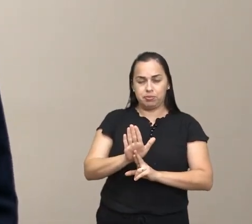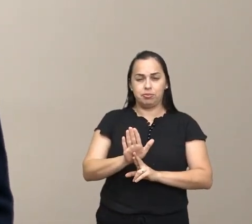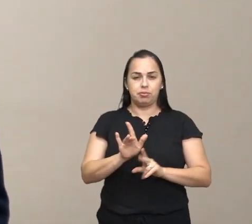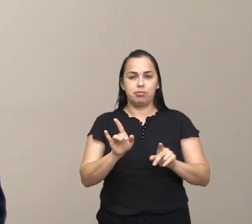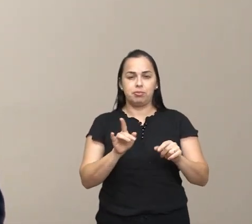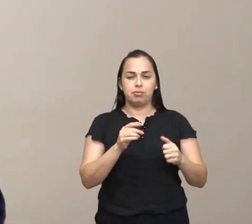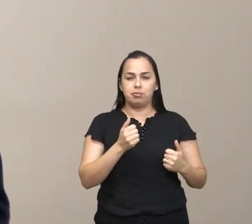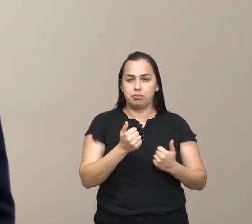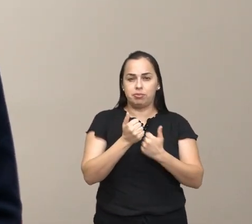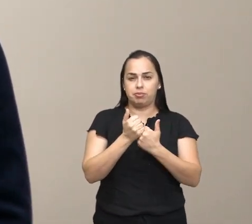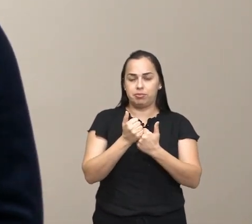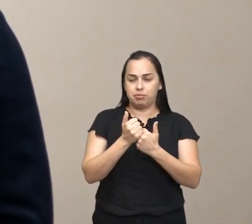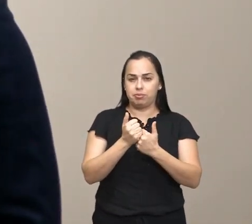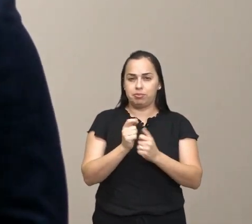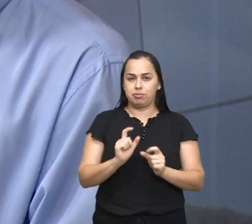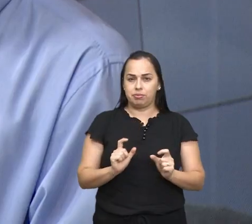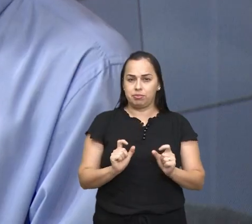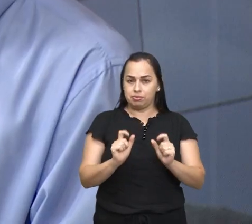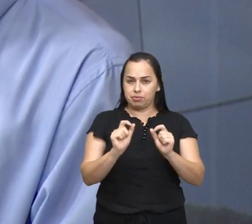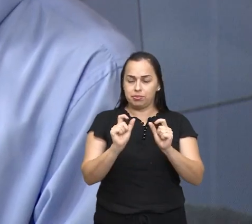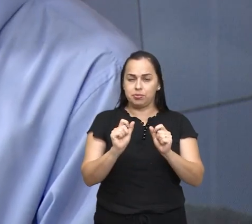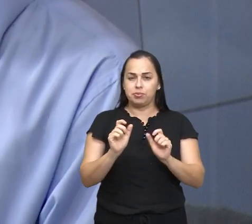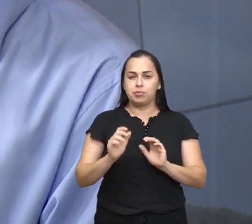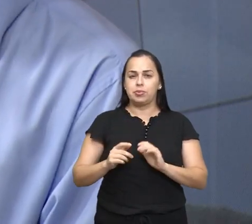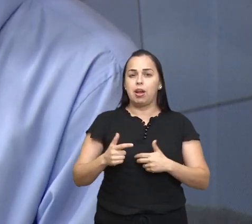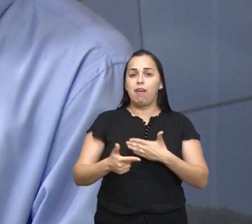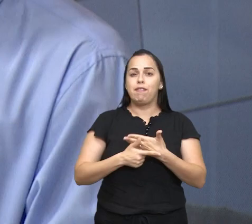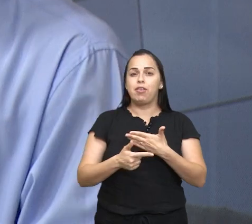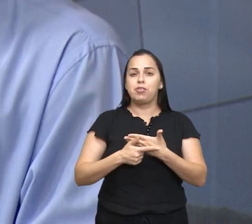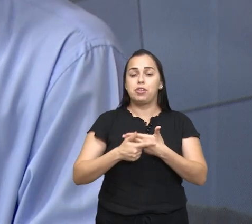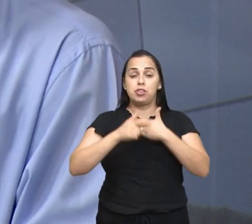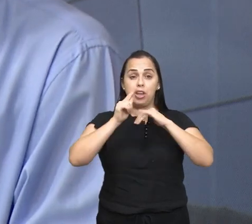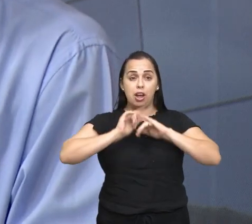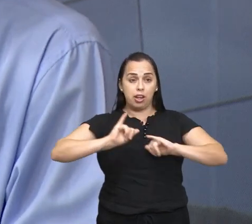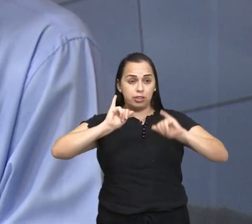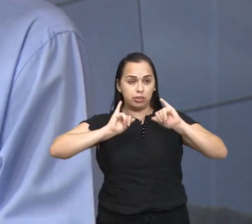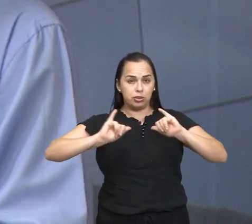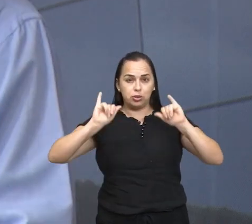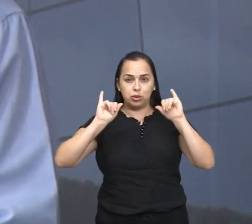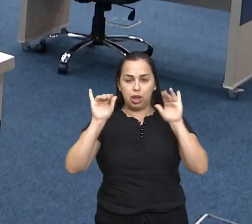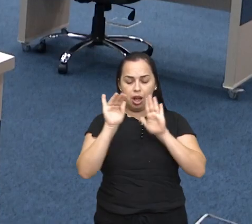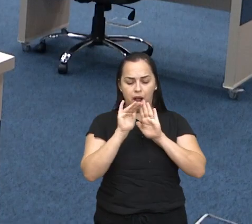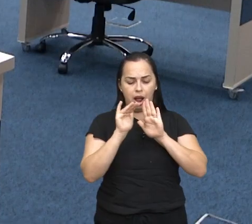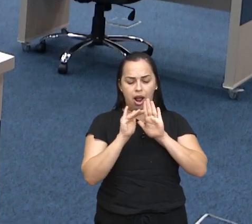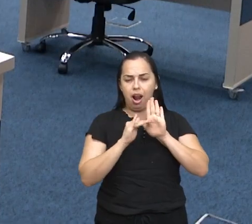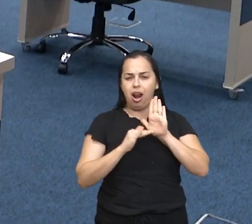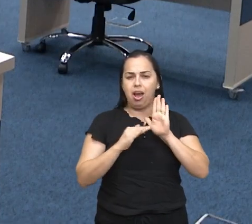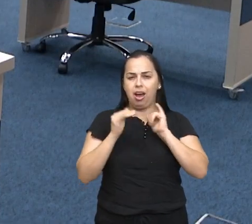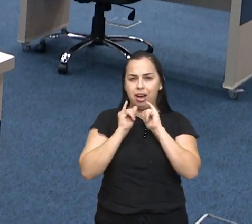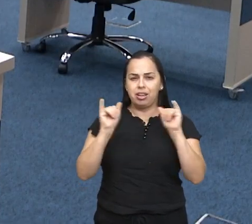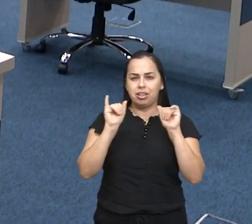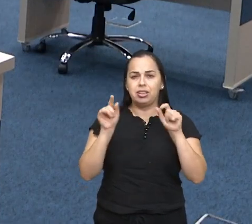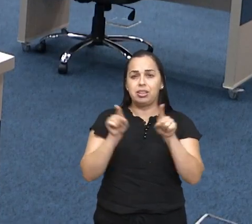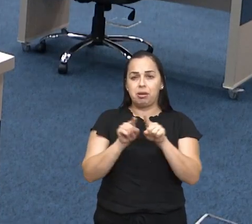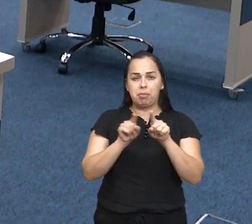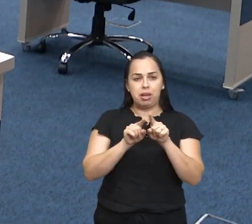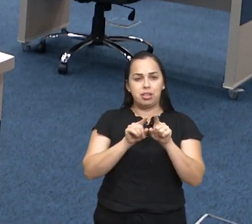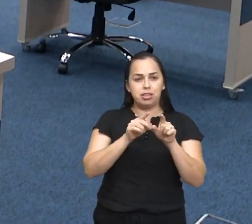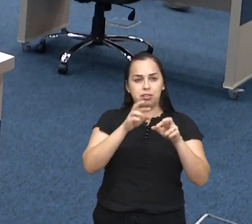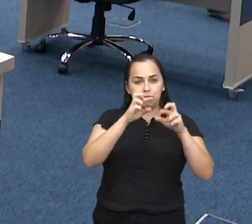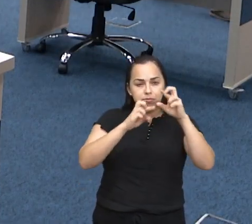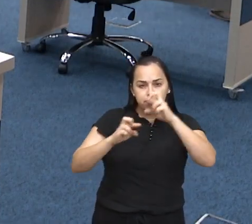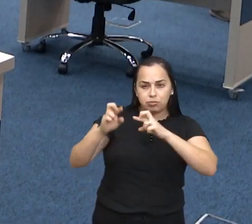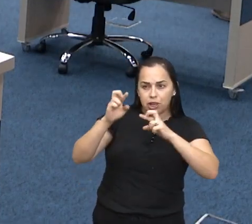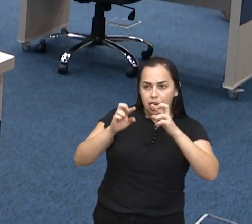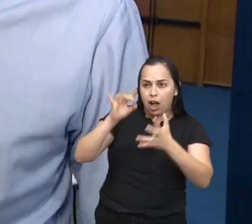Paciente Oncológico e Cardiológico terá o papel de ajudar na divulgação dessas novas regras e também fiscalizar se elas estão